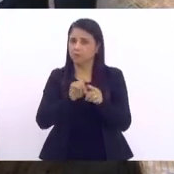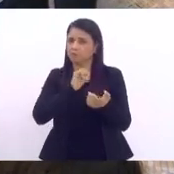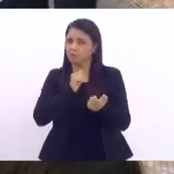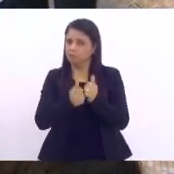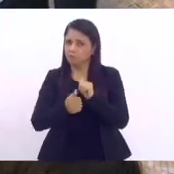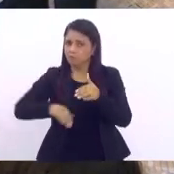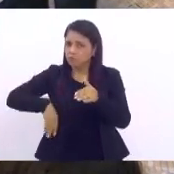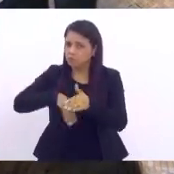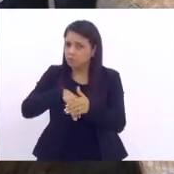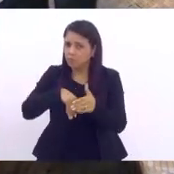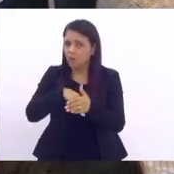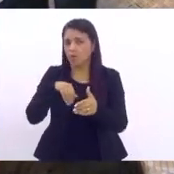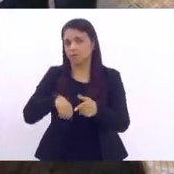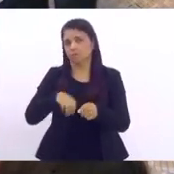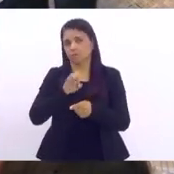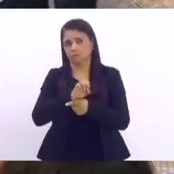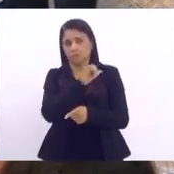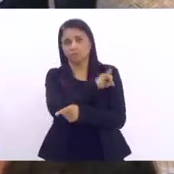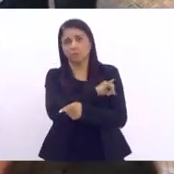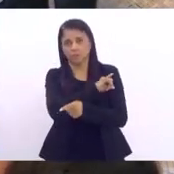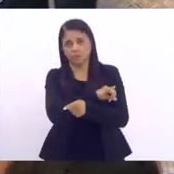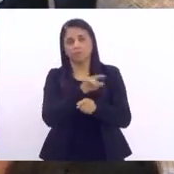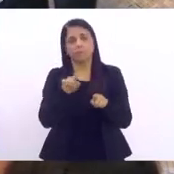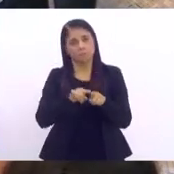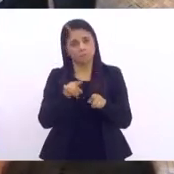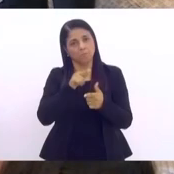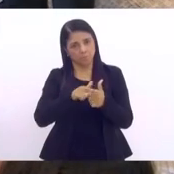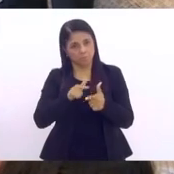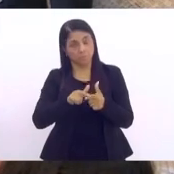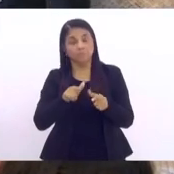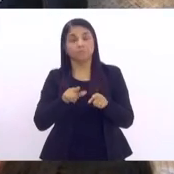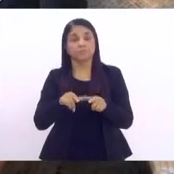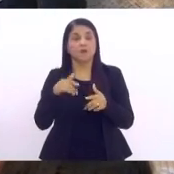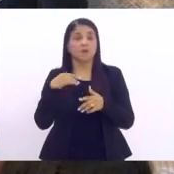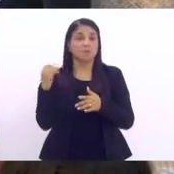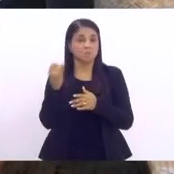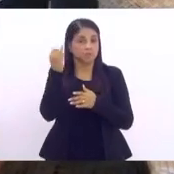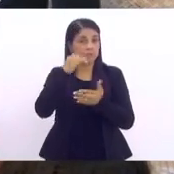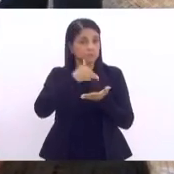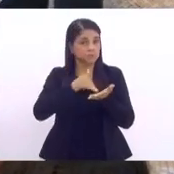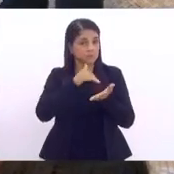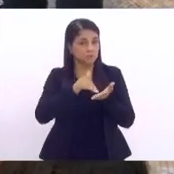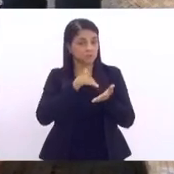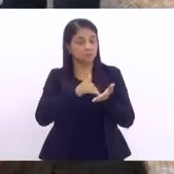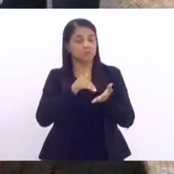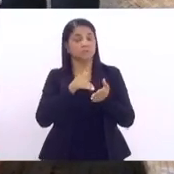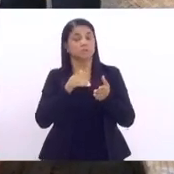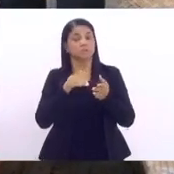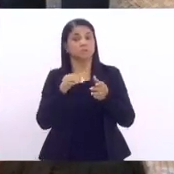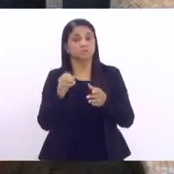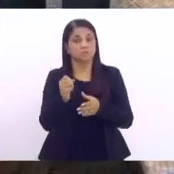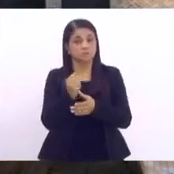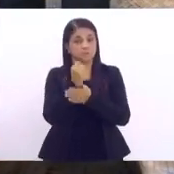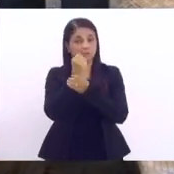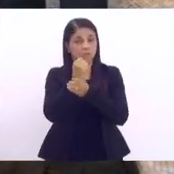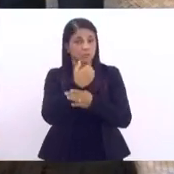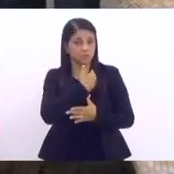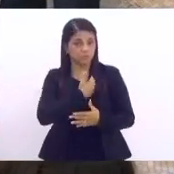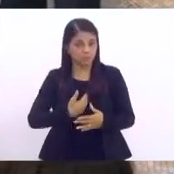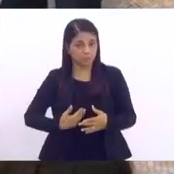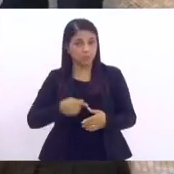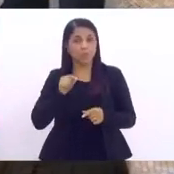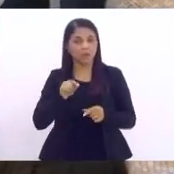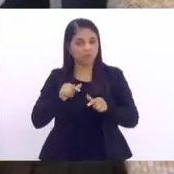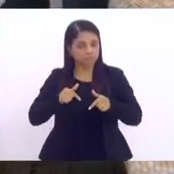também. A importância da Secretaria de Segurança Pública tem a ver com uma eficiência no combate ao crime